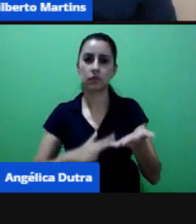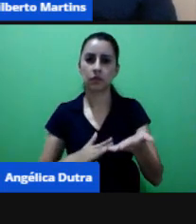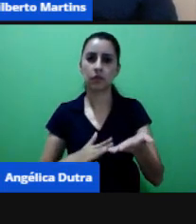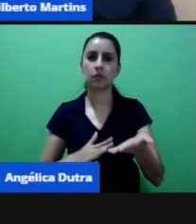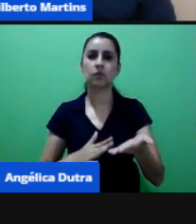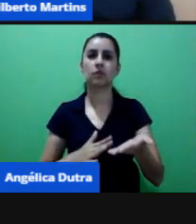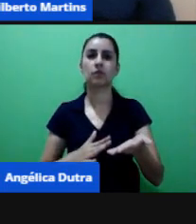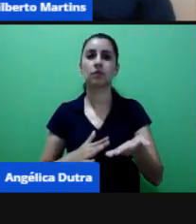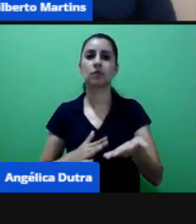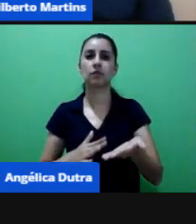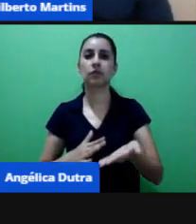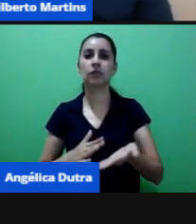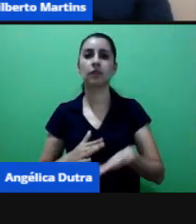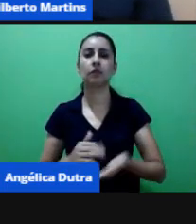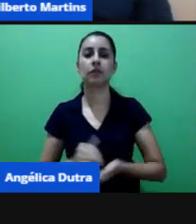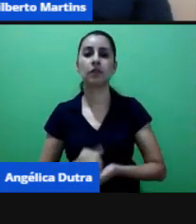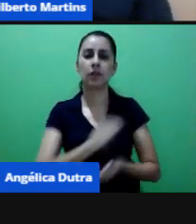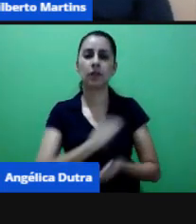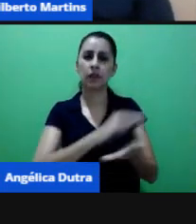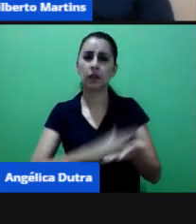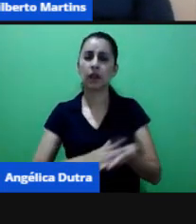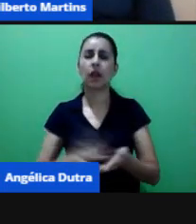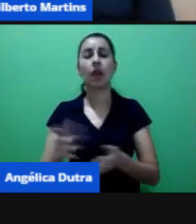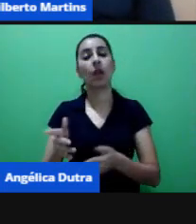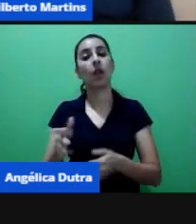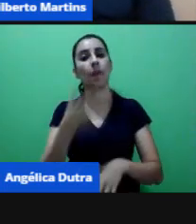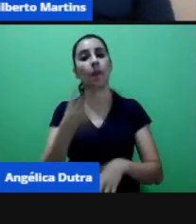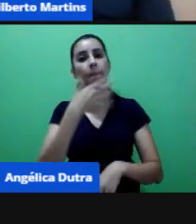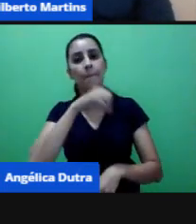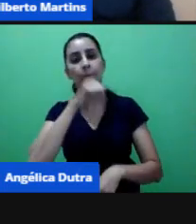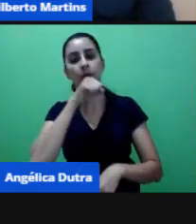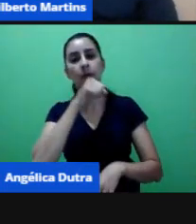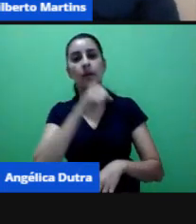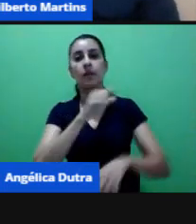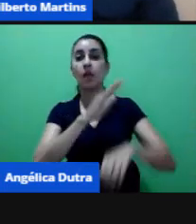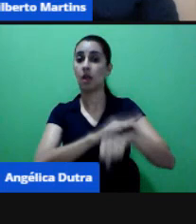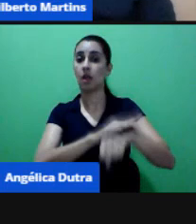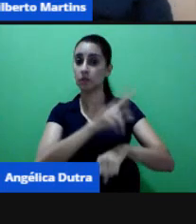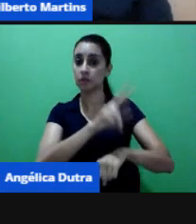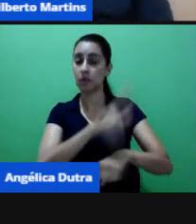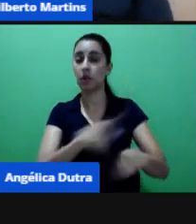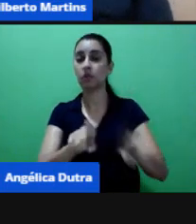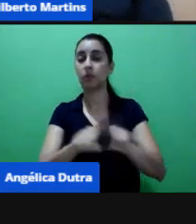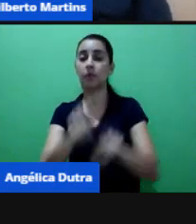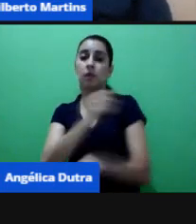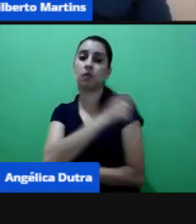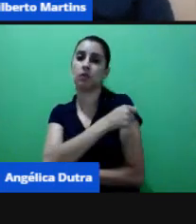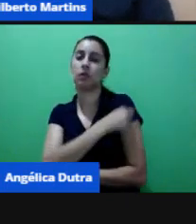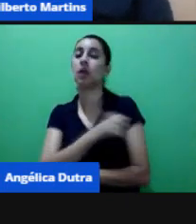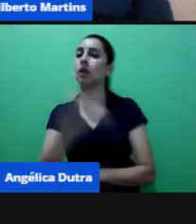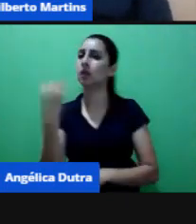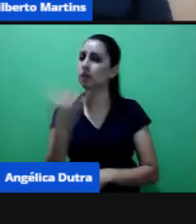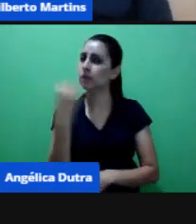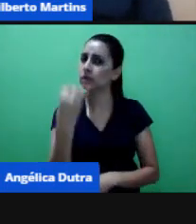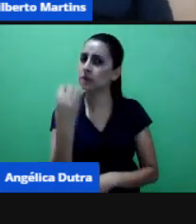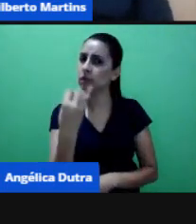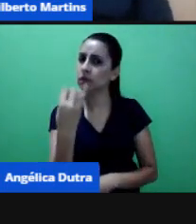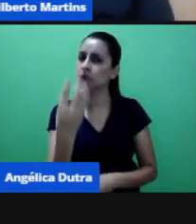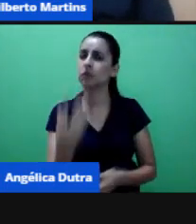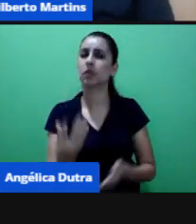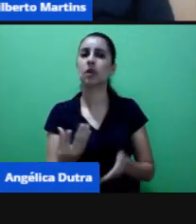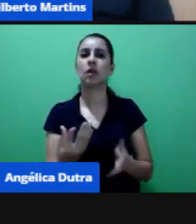responsáveis, ou seja, aos pais responsáveis e alunos. Sempre é muito bom ressaltar a questão dos registros. É